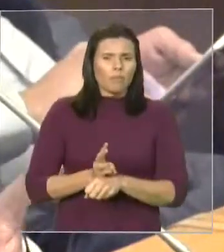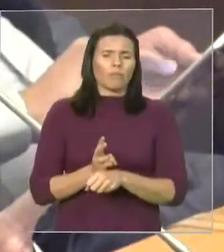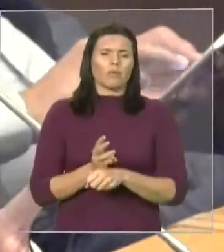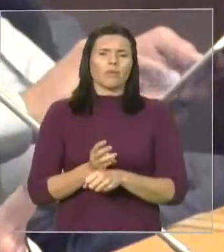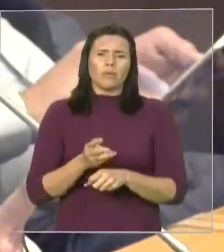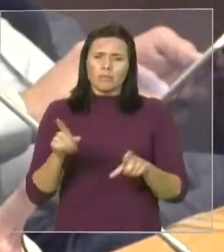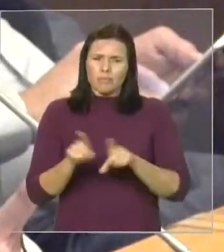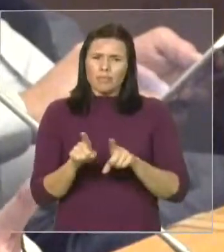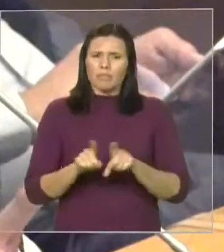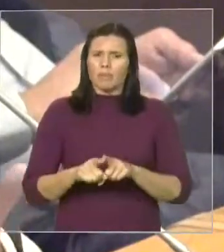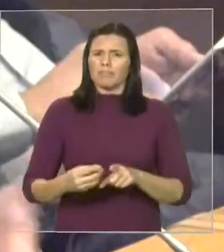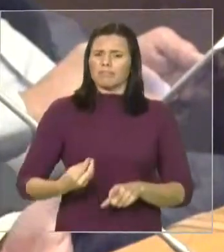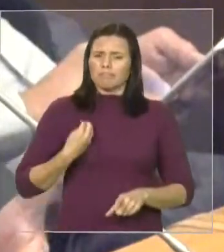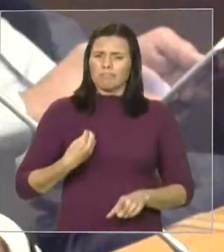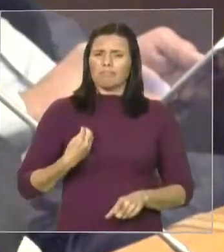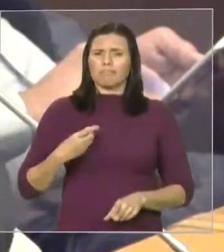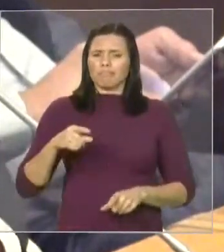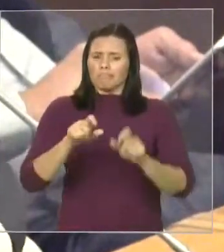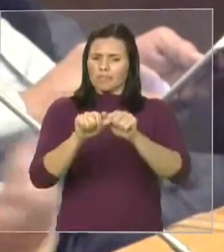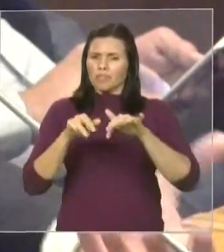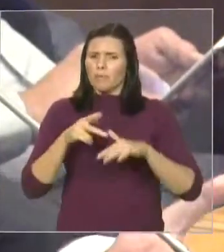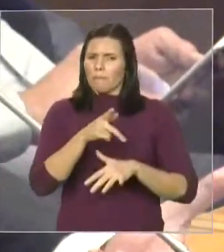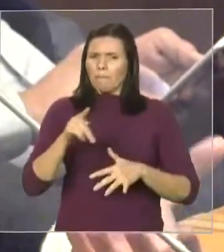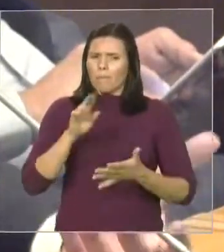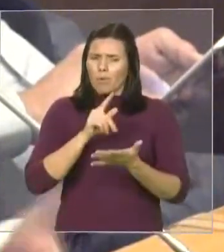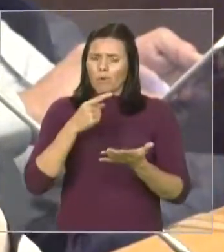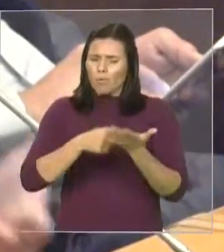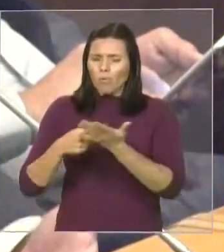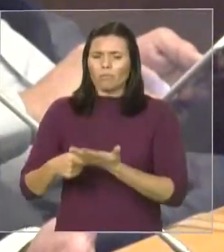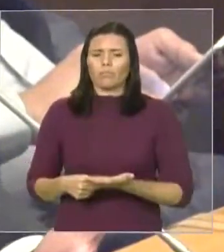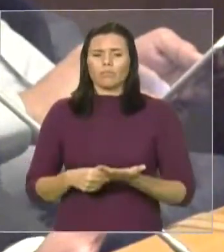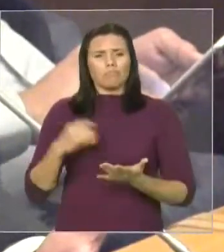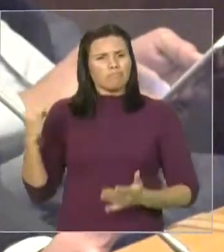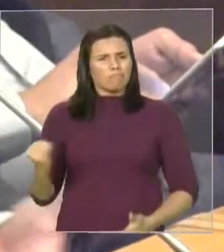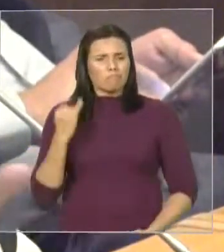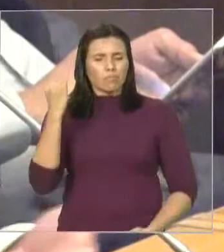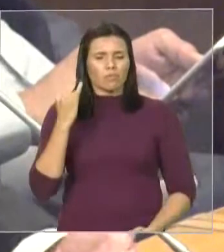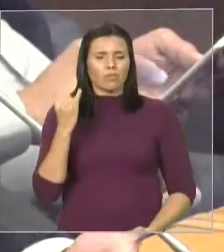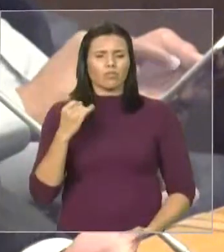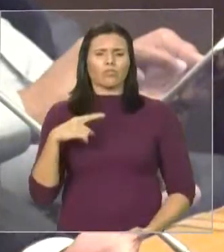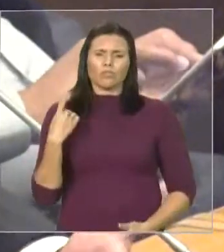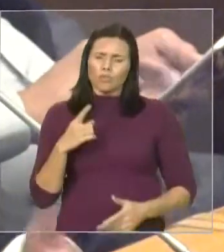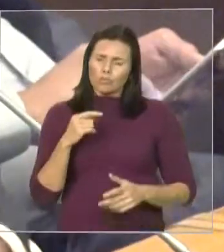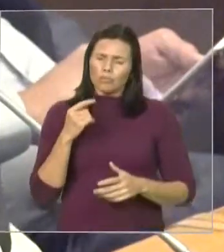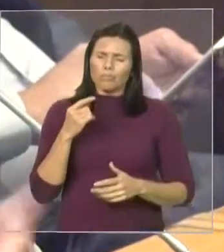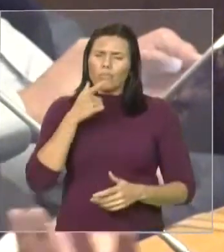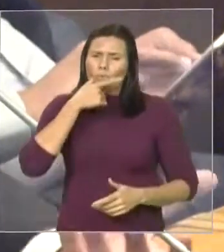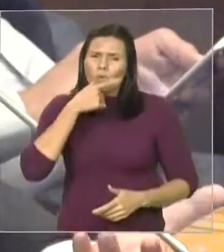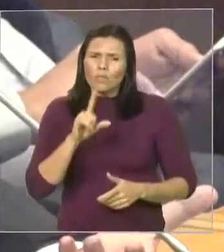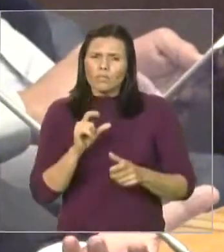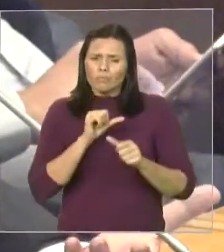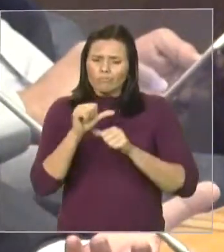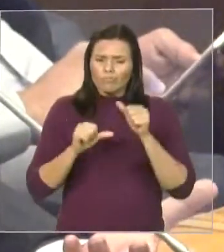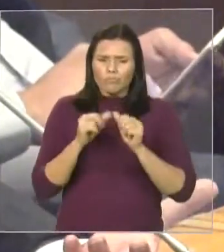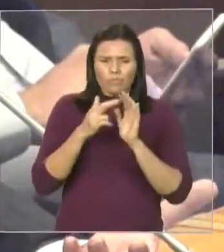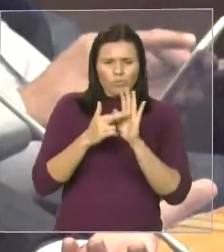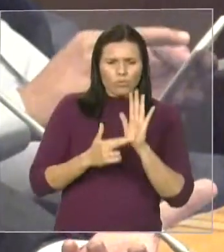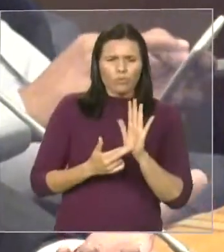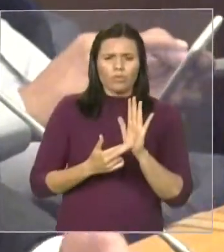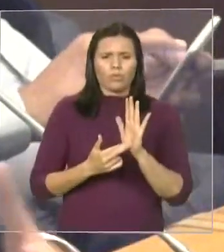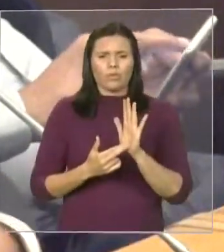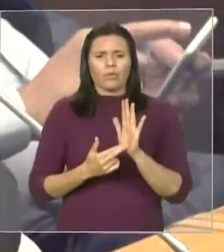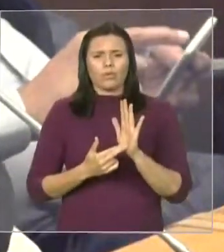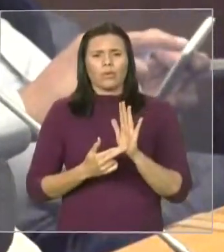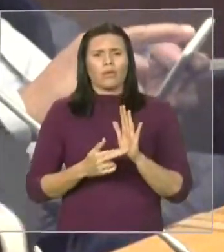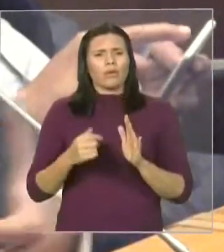fosse aprimorado o projeto e, sem dúvida, é um projeto melhor. Não é o ideal, concordo que não é o ideal, porque não tinha que ter negócio de conselho de reitores,